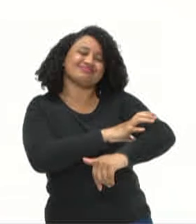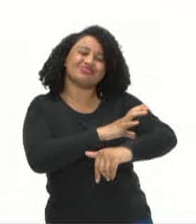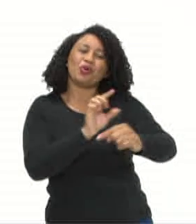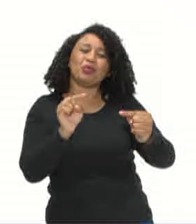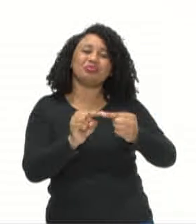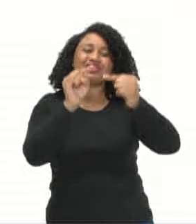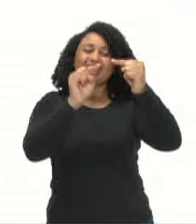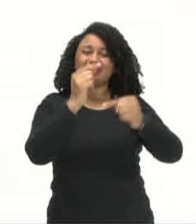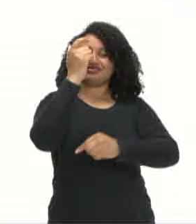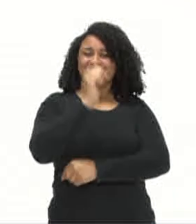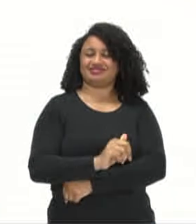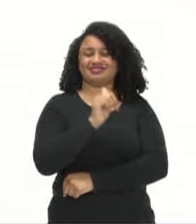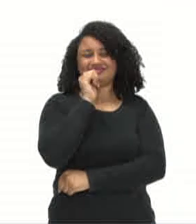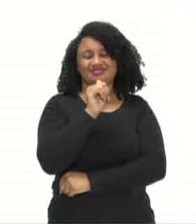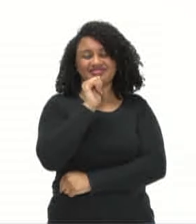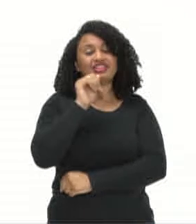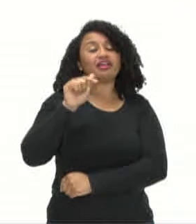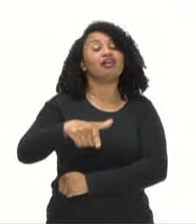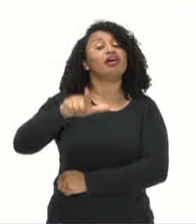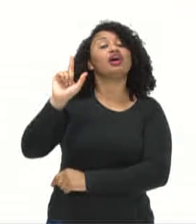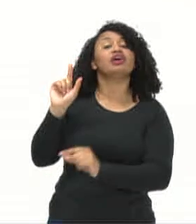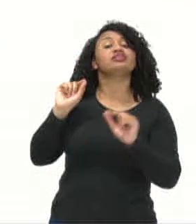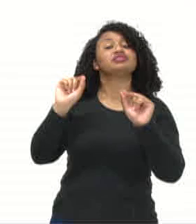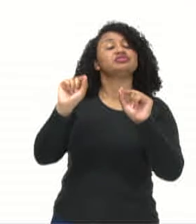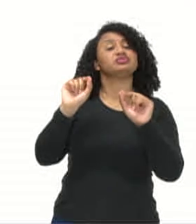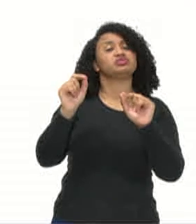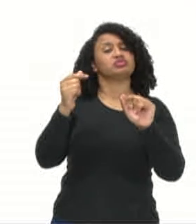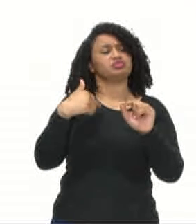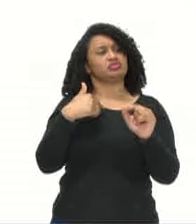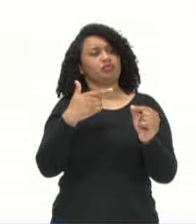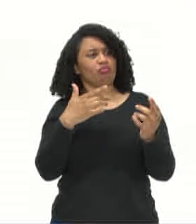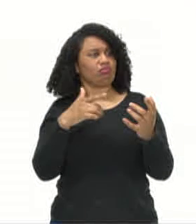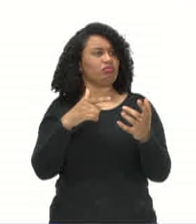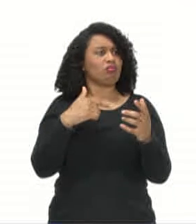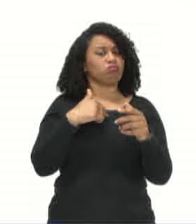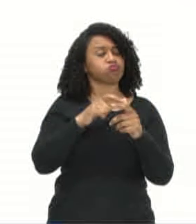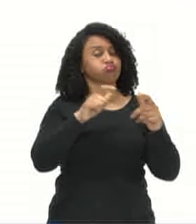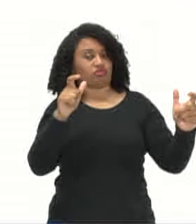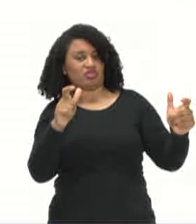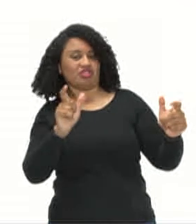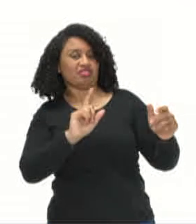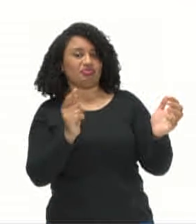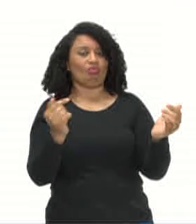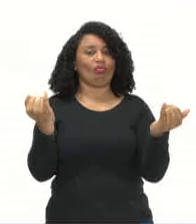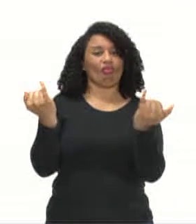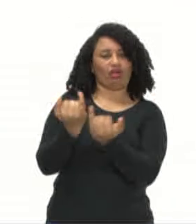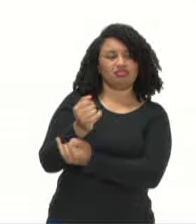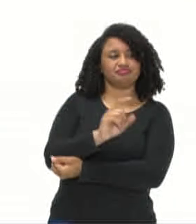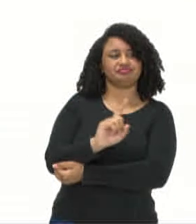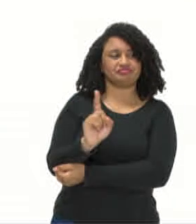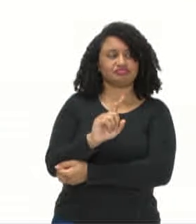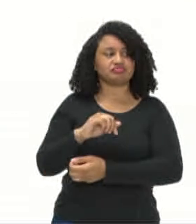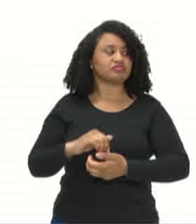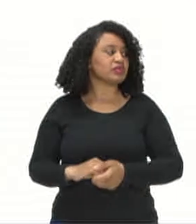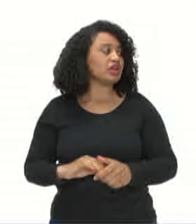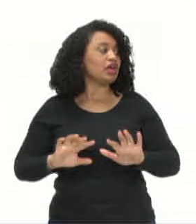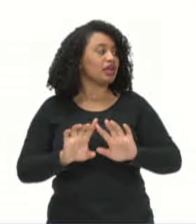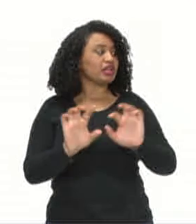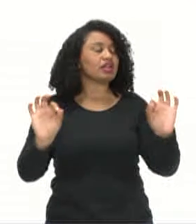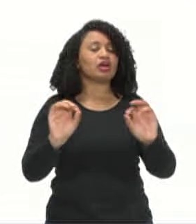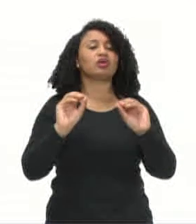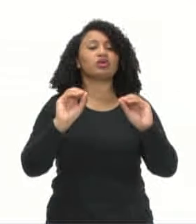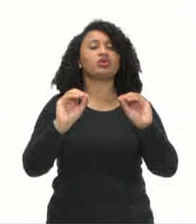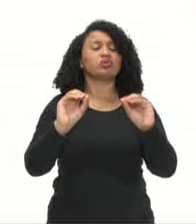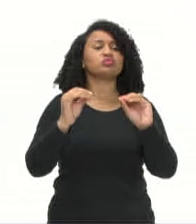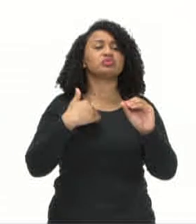dona, que era antes grossa que fina. E não pendiam a cor nem